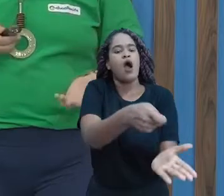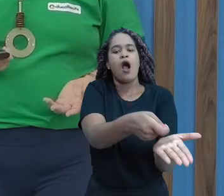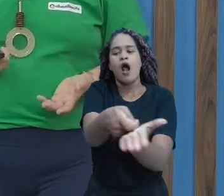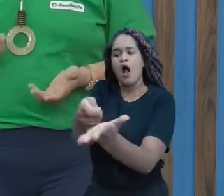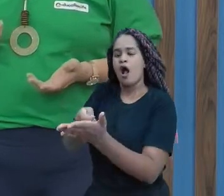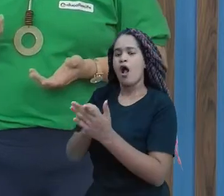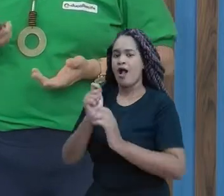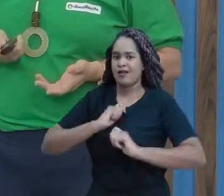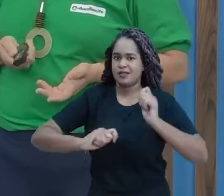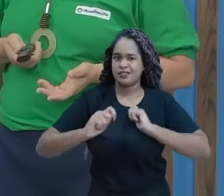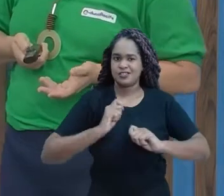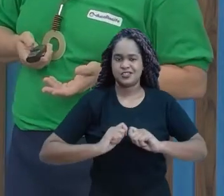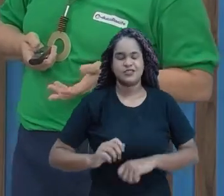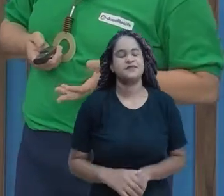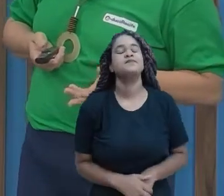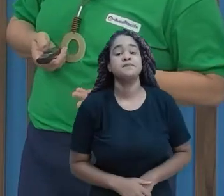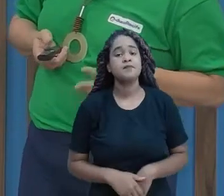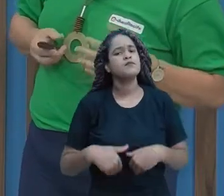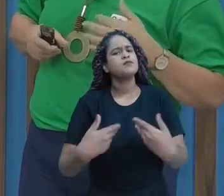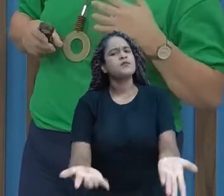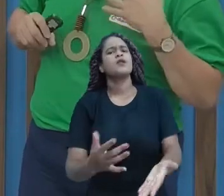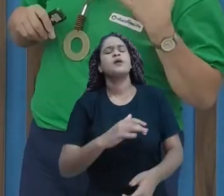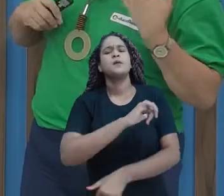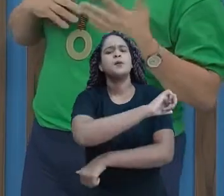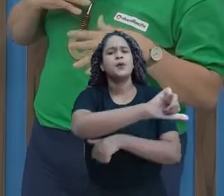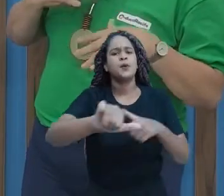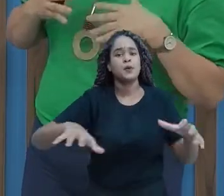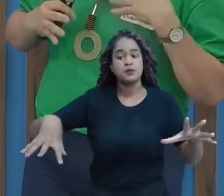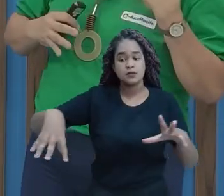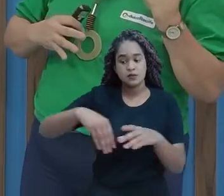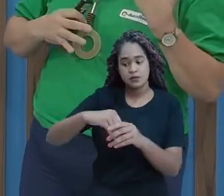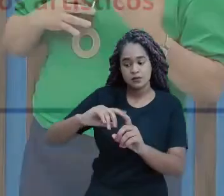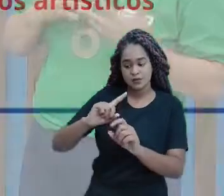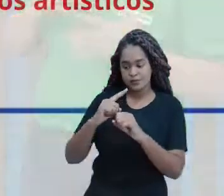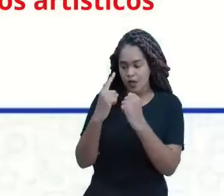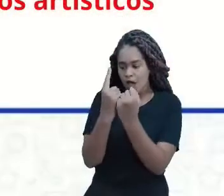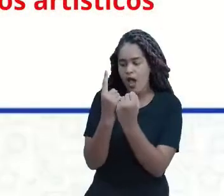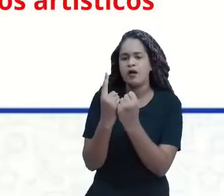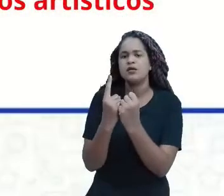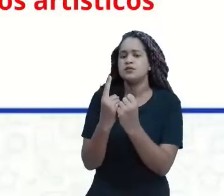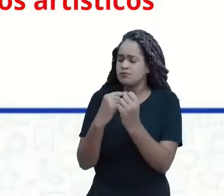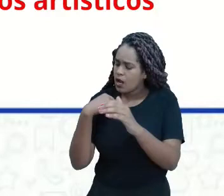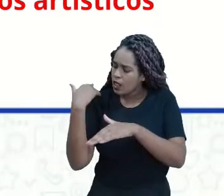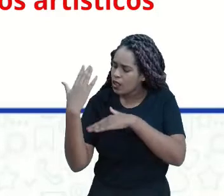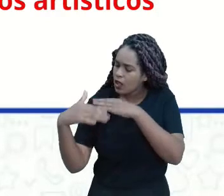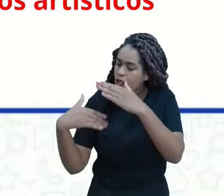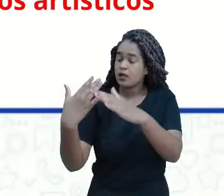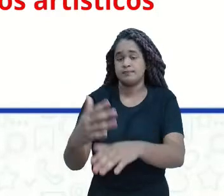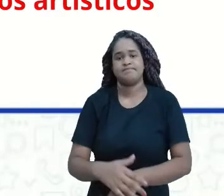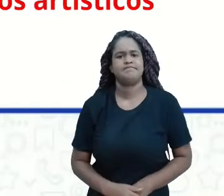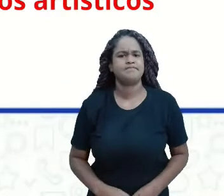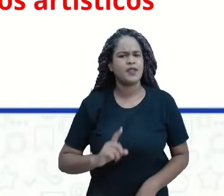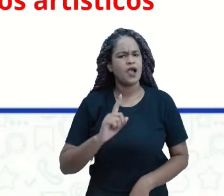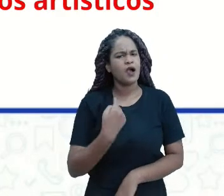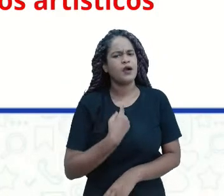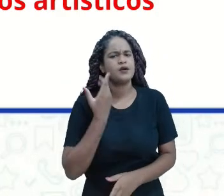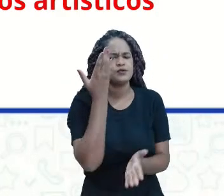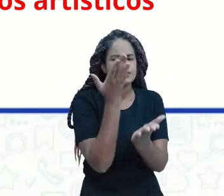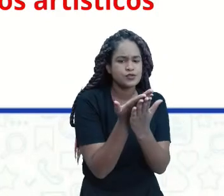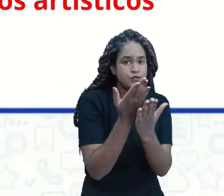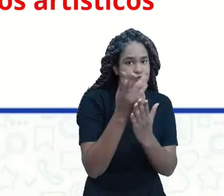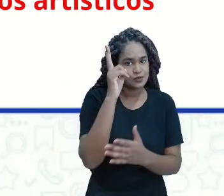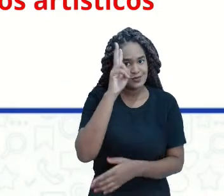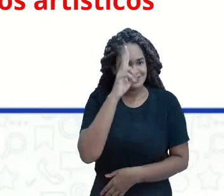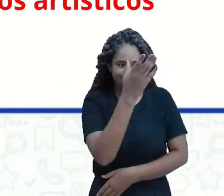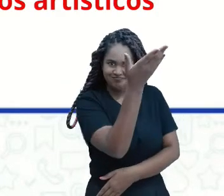artistas. Então, essas mudanças, né, na sociedade, ela foi se construindo, essas rupturas. Minha gente, quando a gente estuda história, aqui o